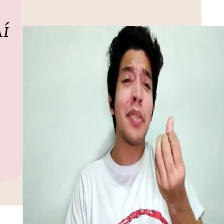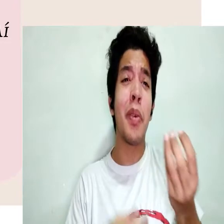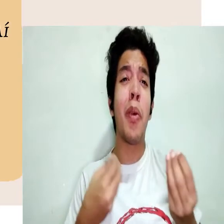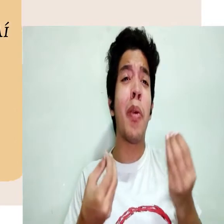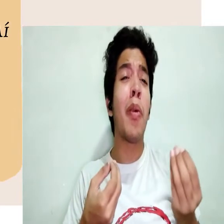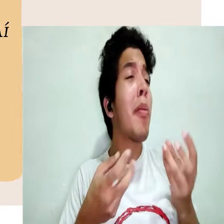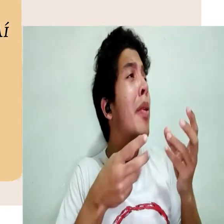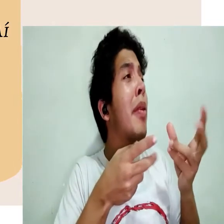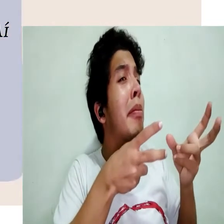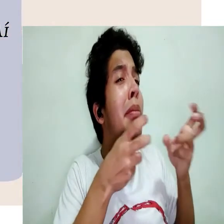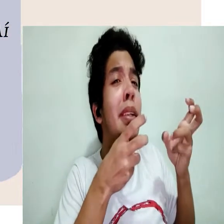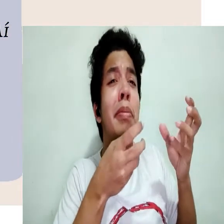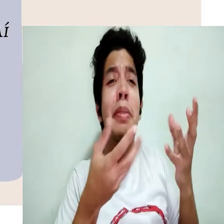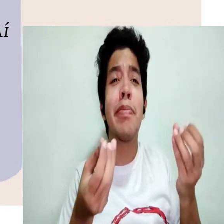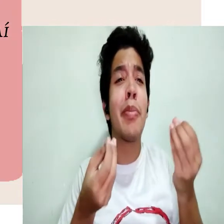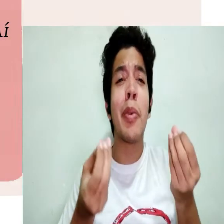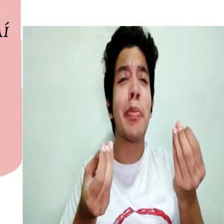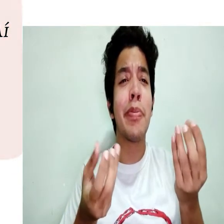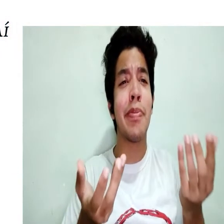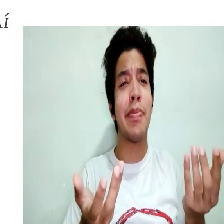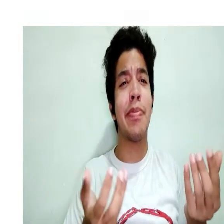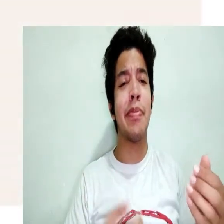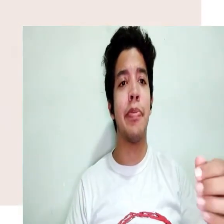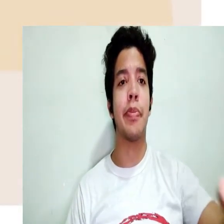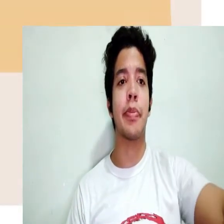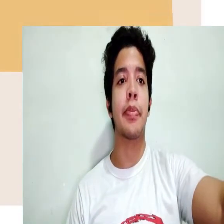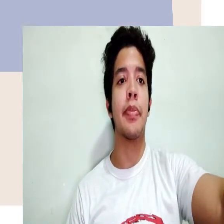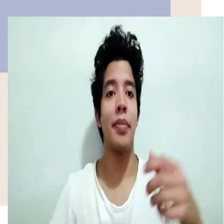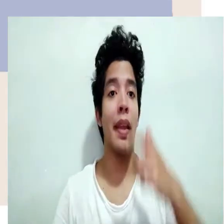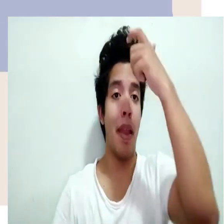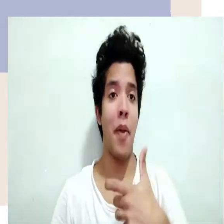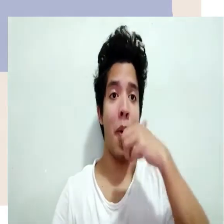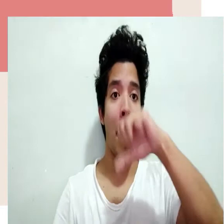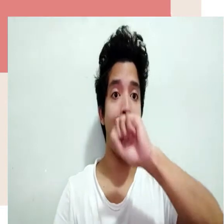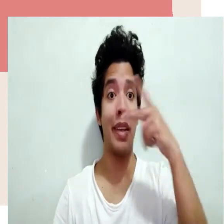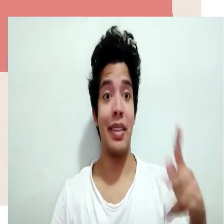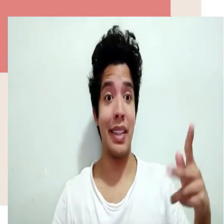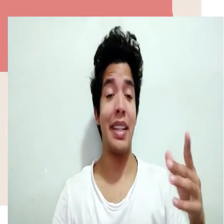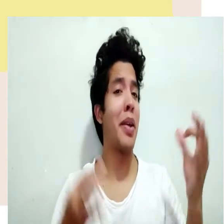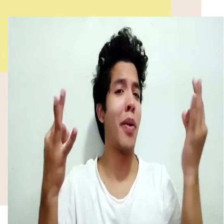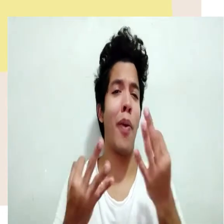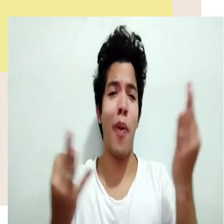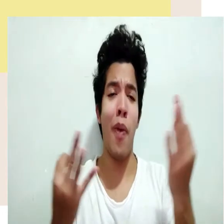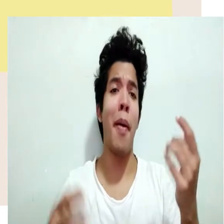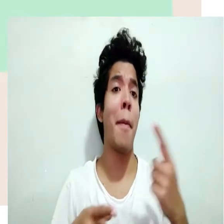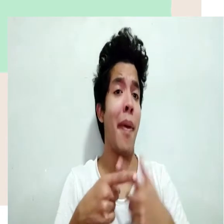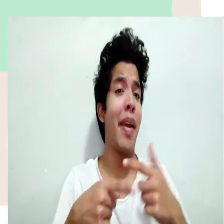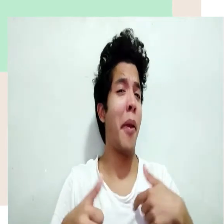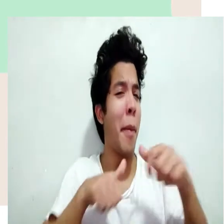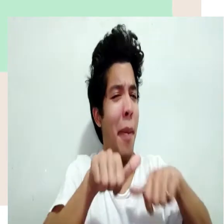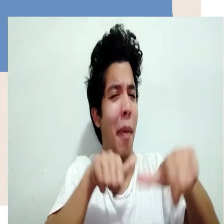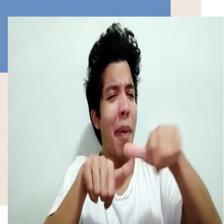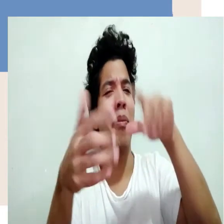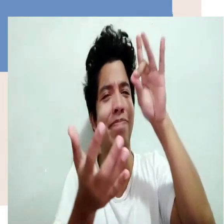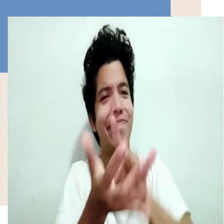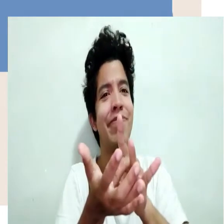eu tinha 6 anos. Como uma criança de 6 anos vai pensar que é aquilo? Eu sou mãe dele, além do que eu achava que ia ser,